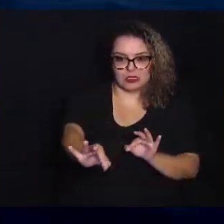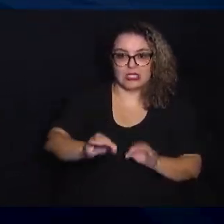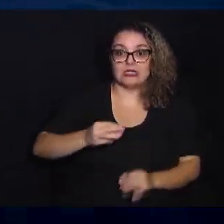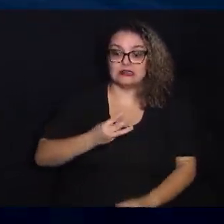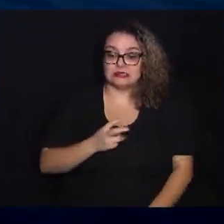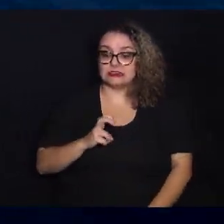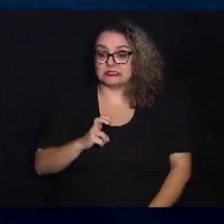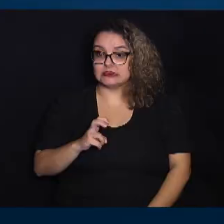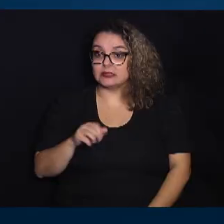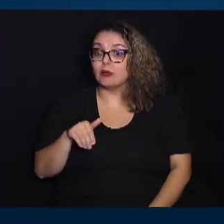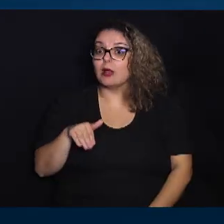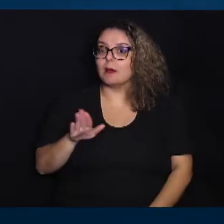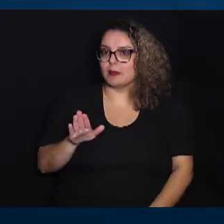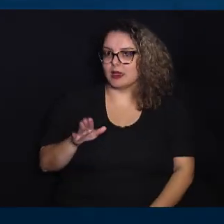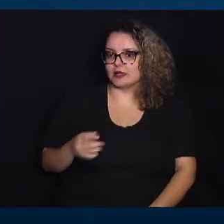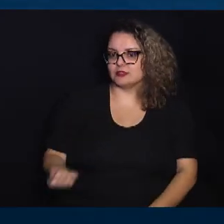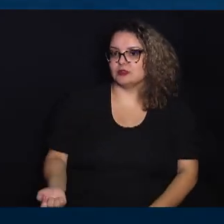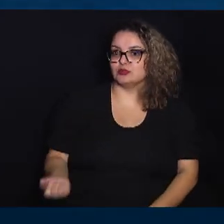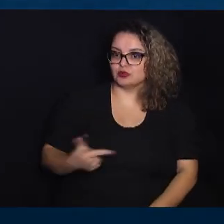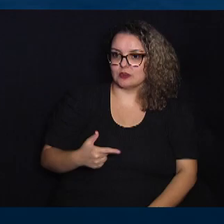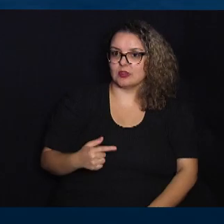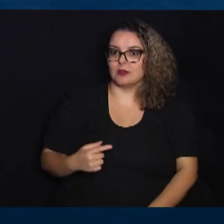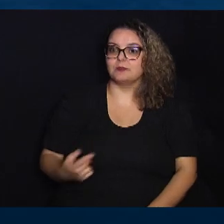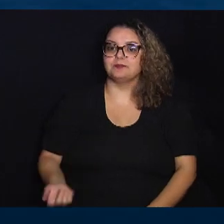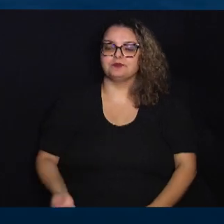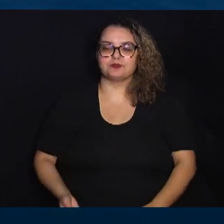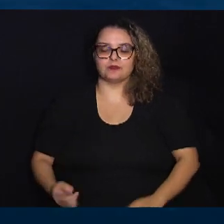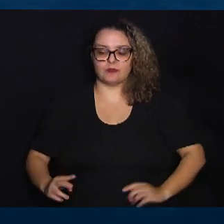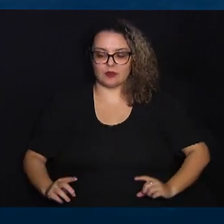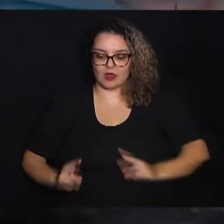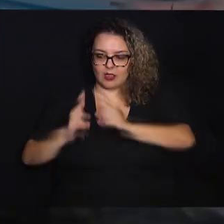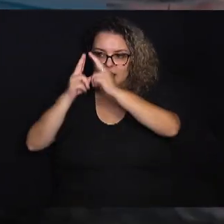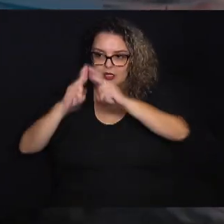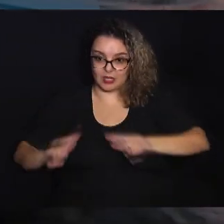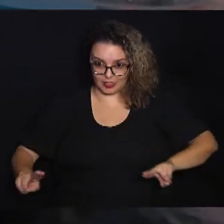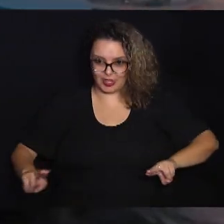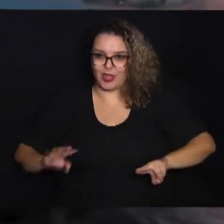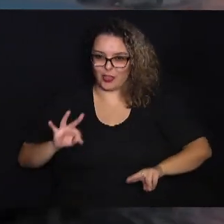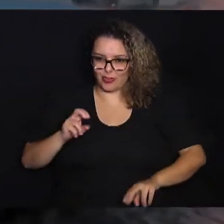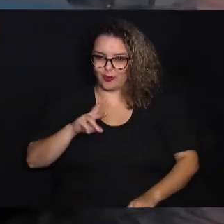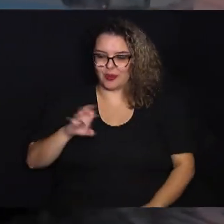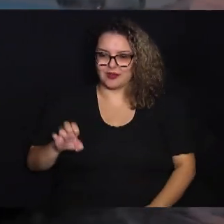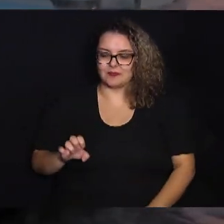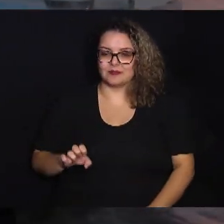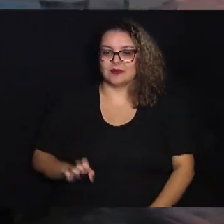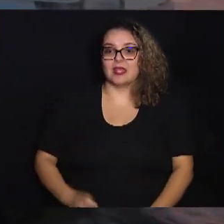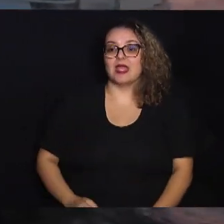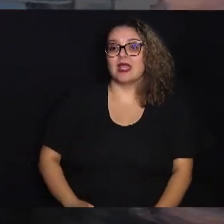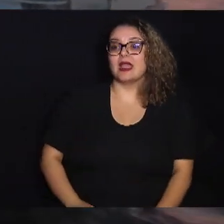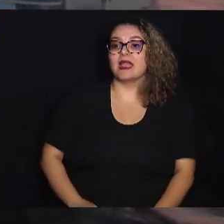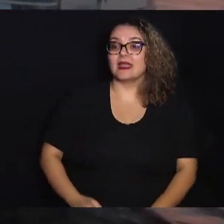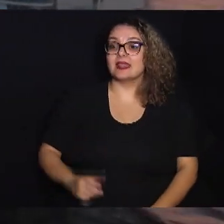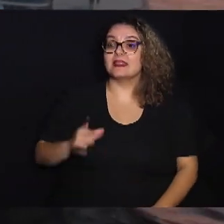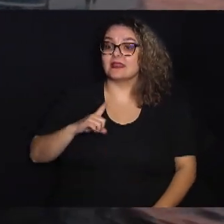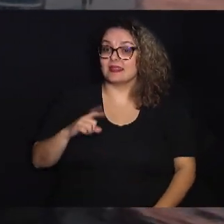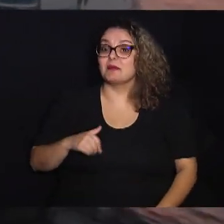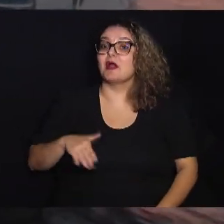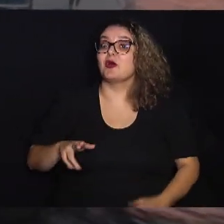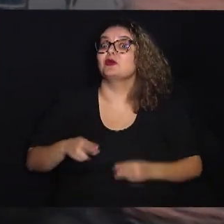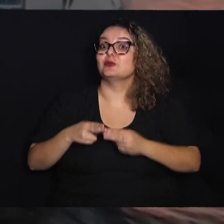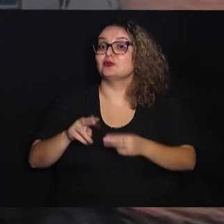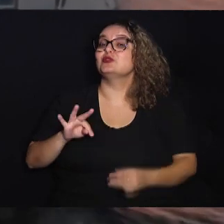comprimento, 35 metros a mais do que a altura da Torre Eiffel. Ele é cerca de 5 vezes mais longo que o